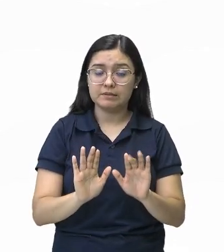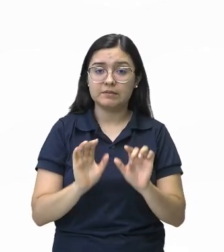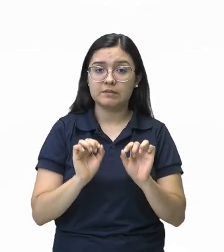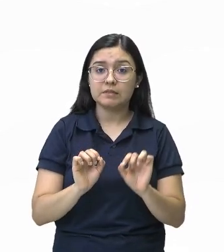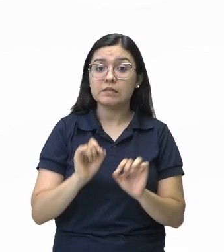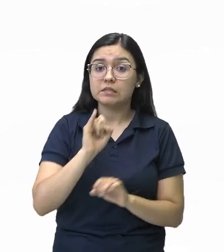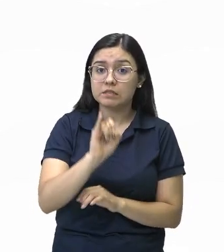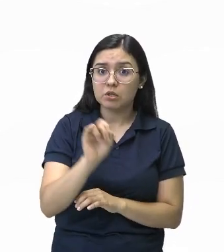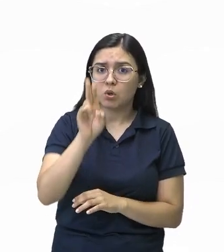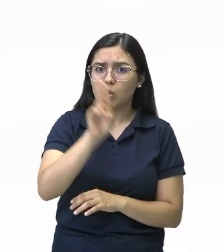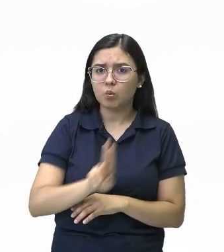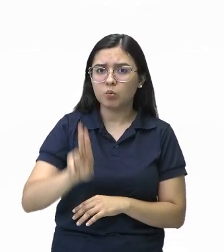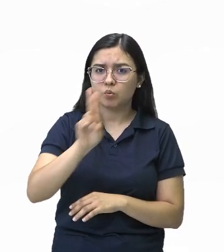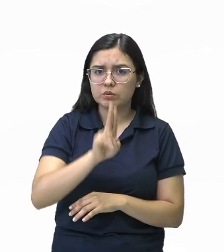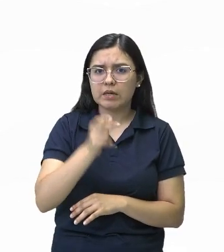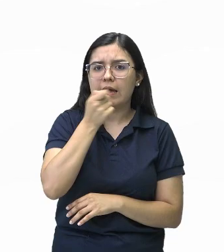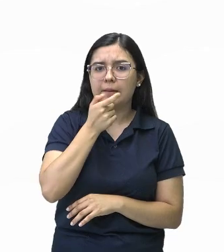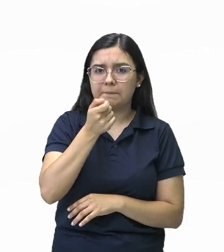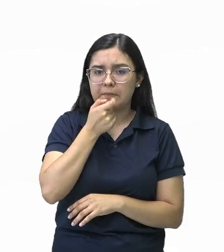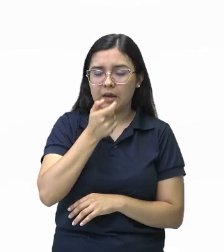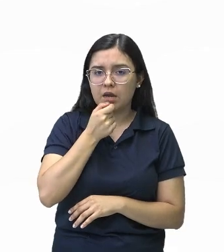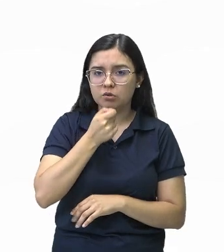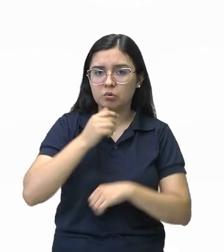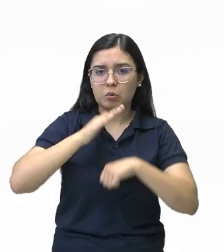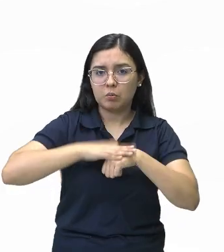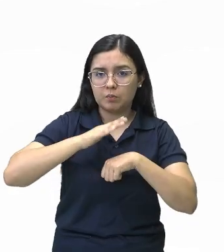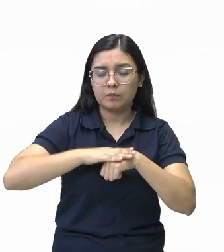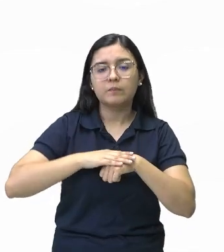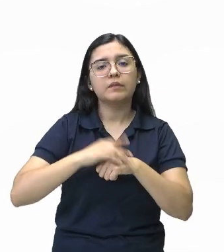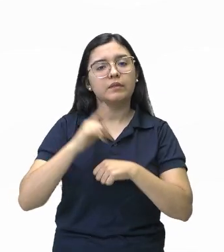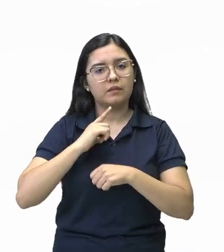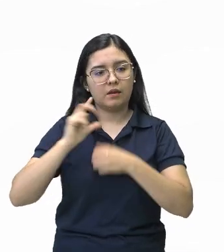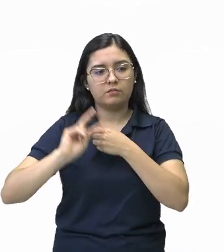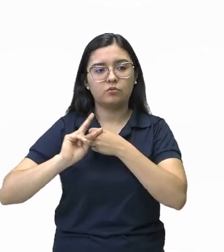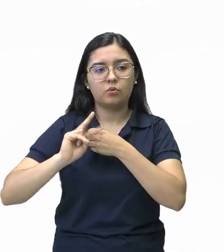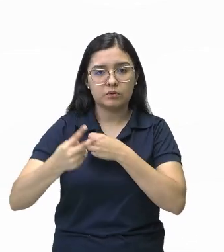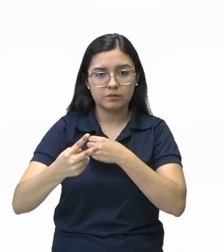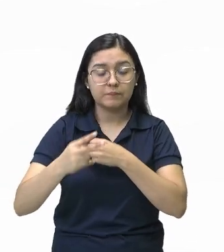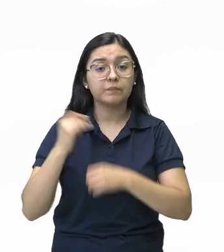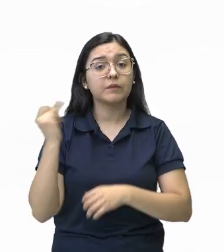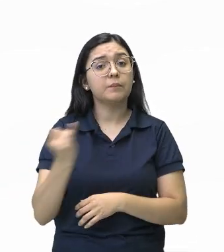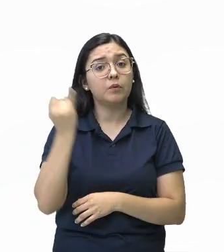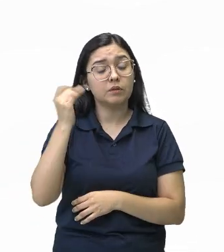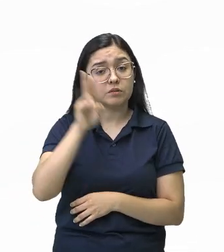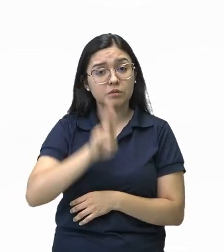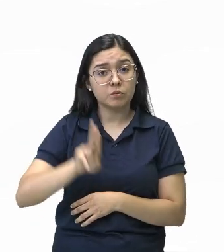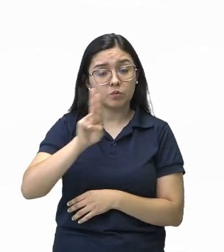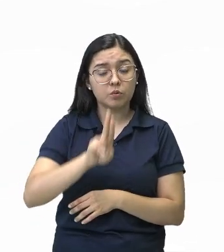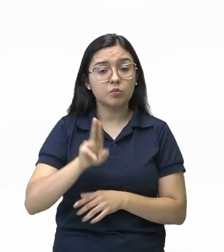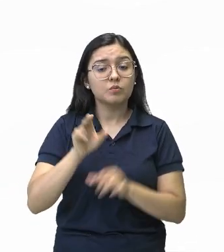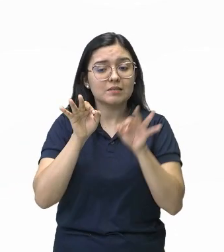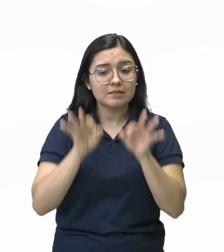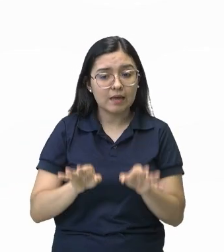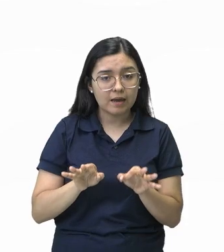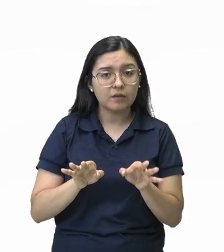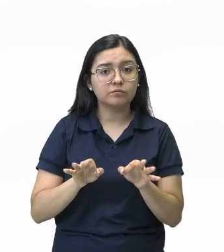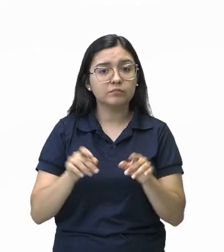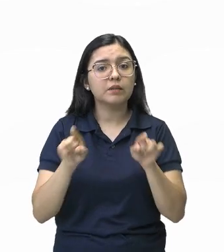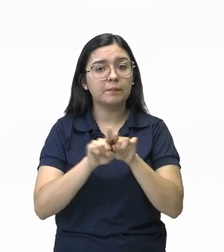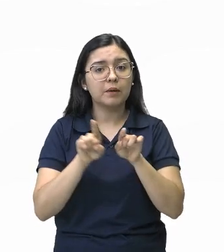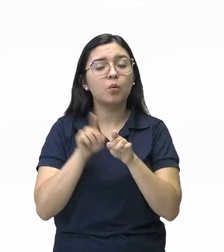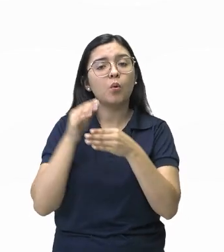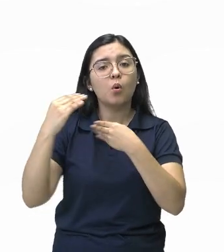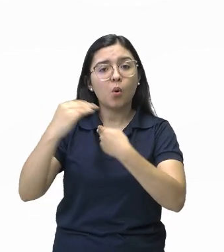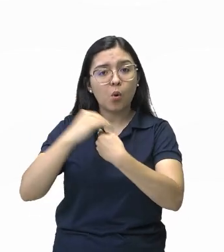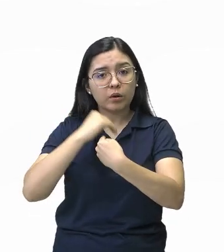uso excessivo já tem aí algumas consequências. A importância do uso correto e supervisionado